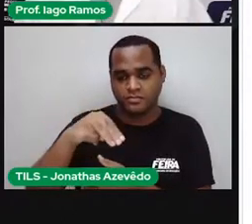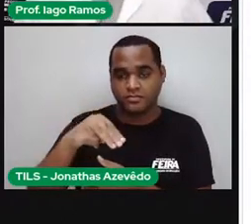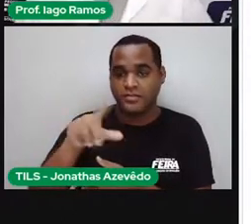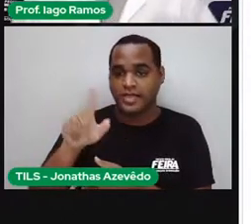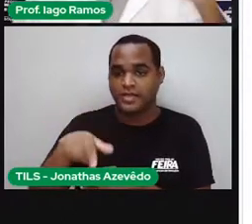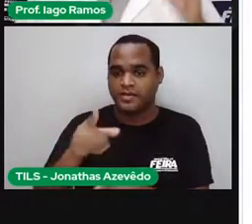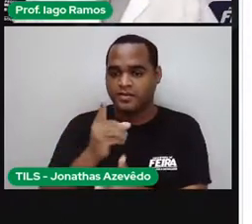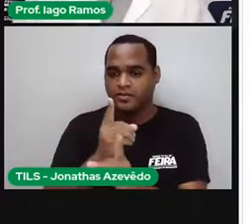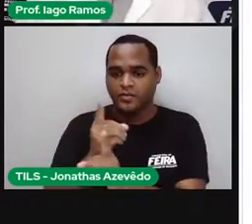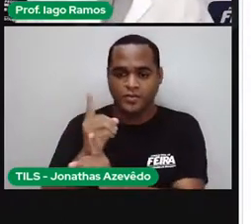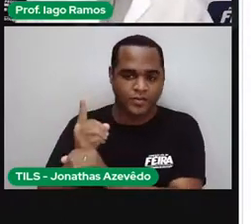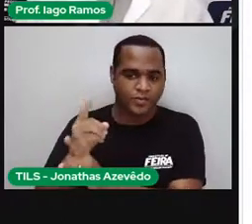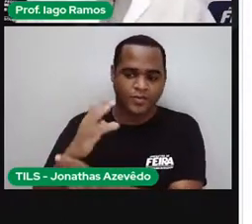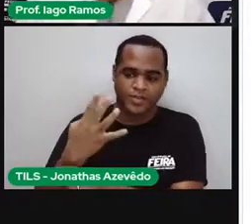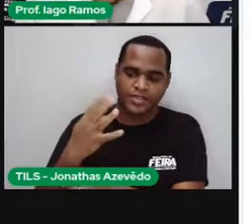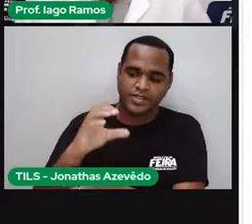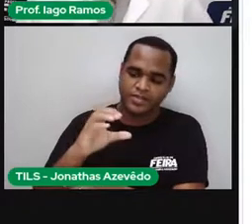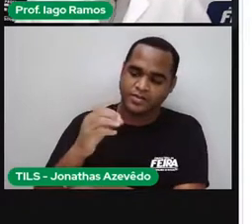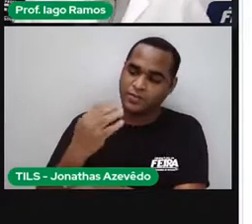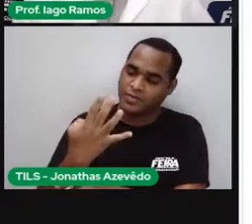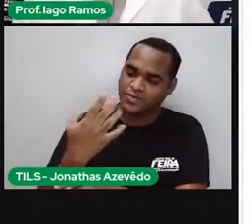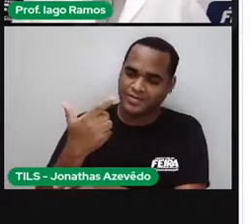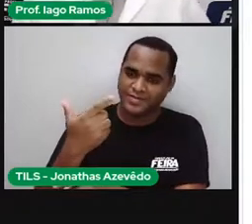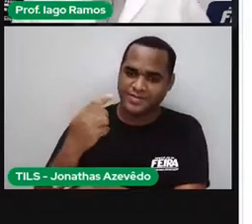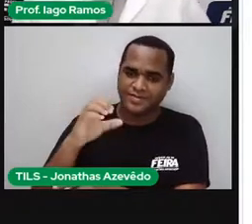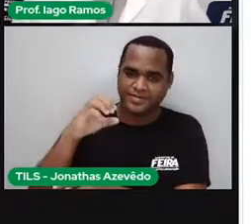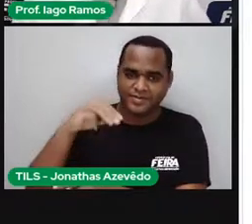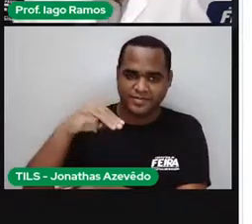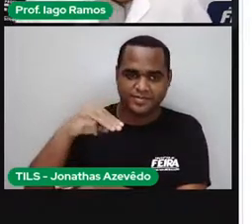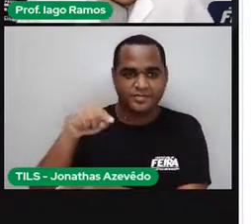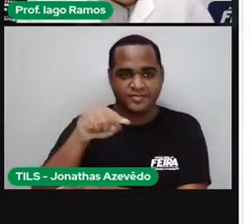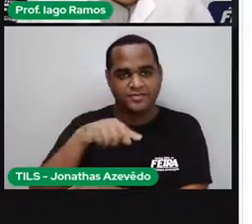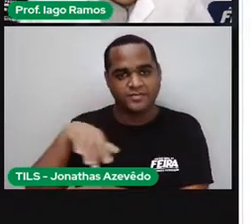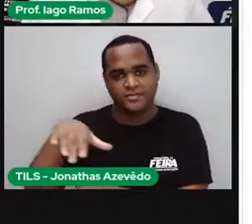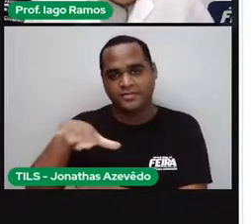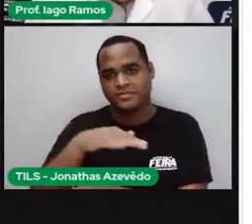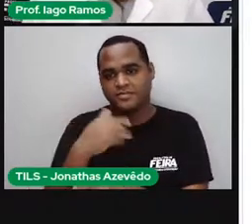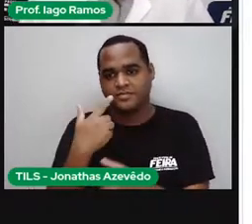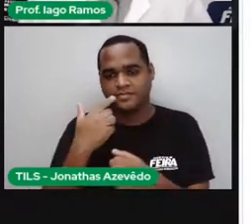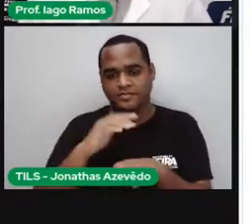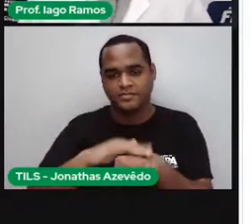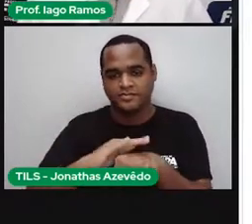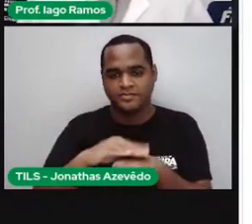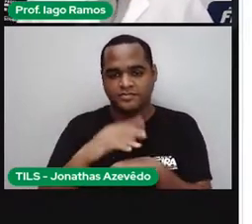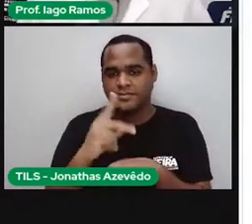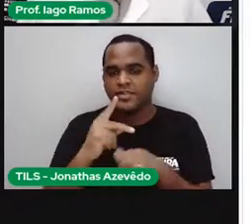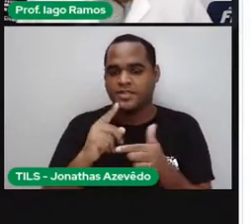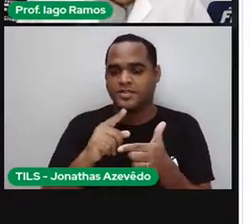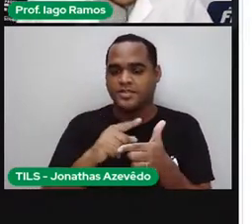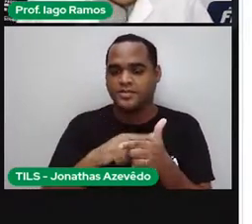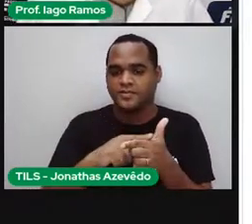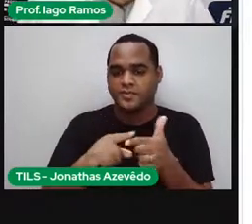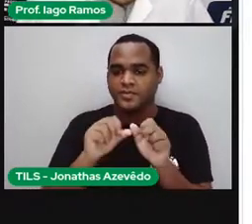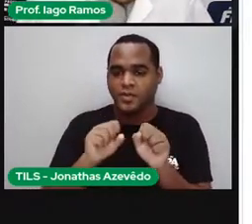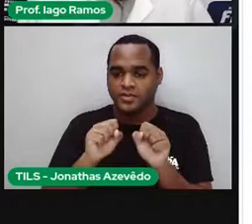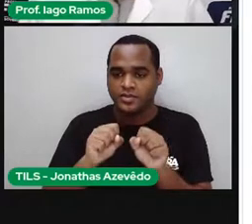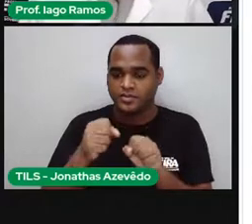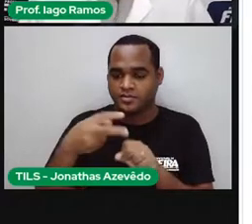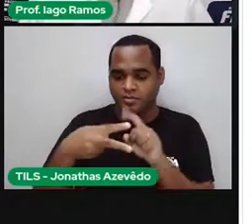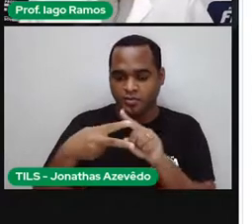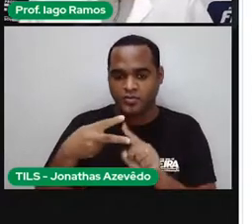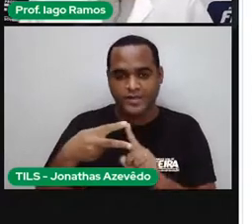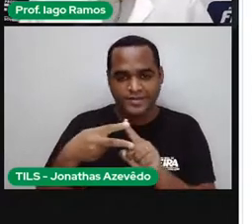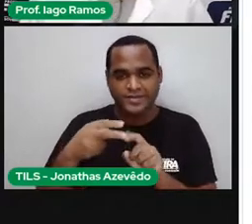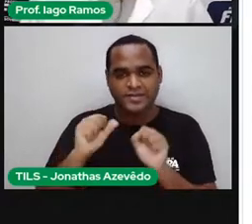e esses 42cm agora você vai dividir por dois